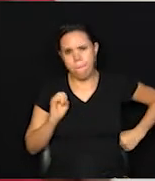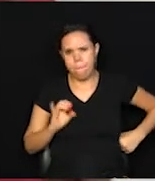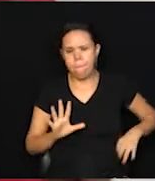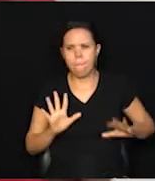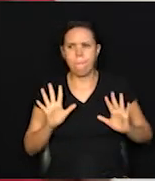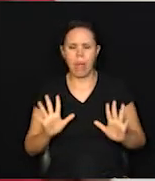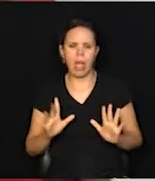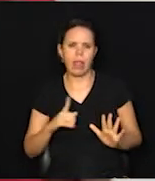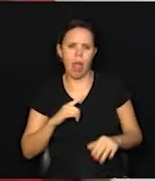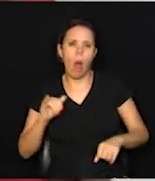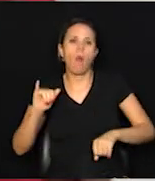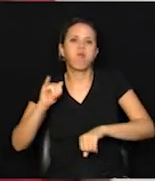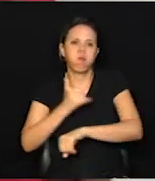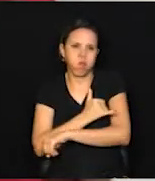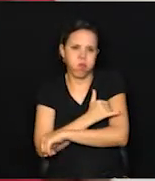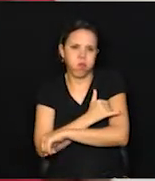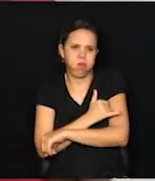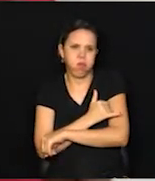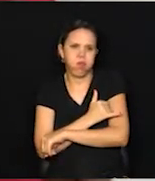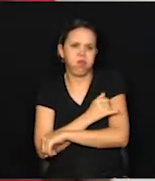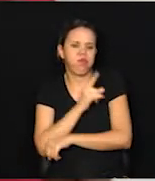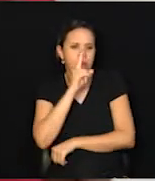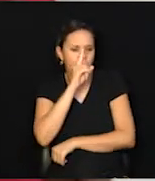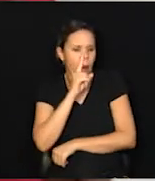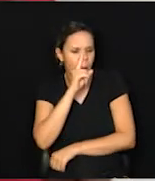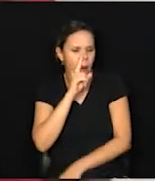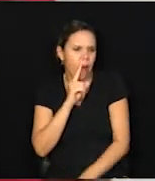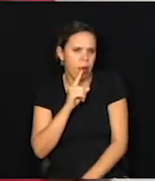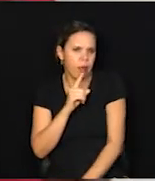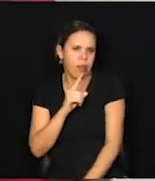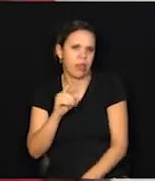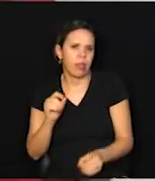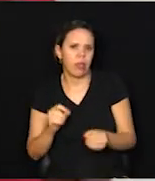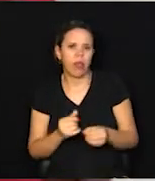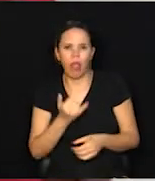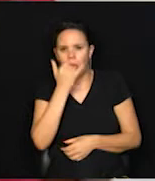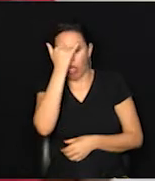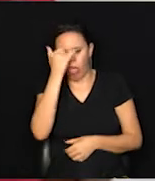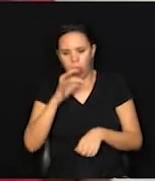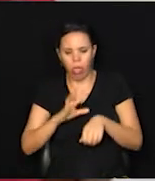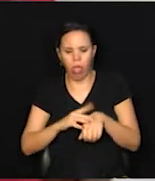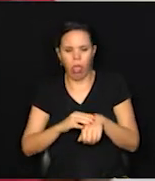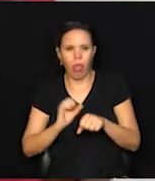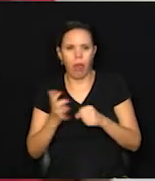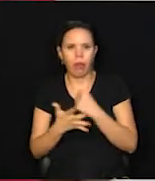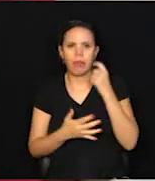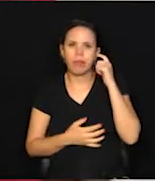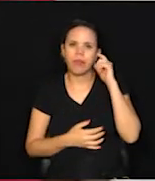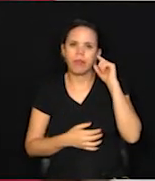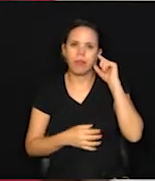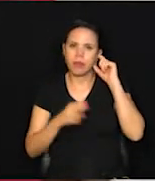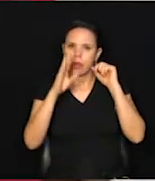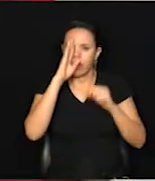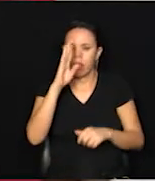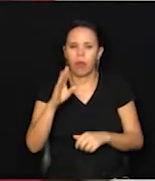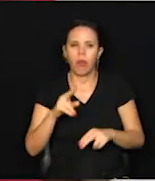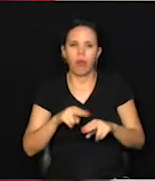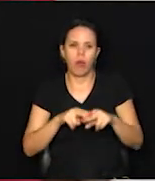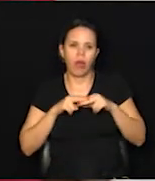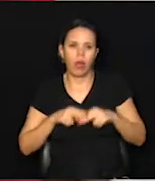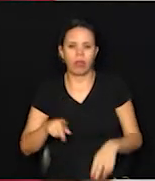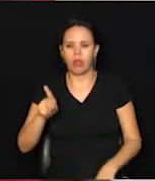fato de ter obesidade o coloca em risco para a fatalidade na doença da Covid-19, principalmente com a variante